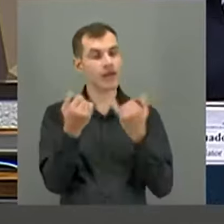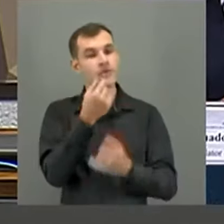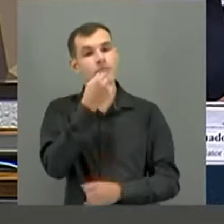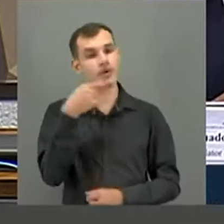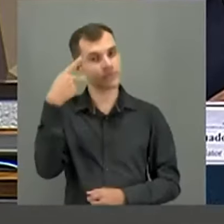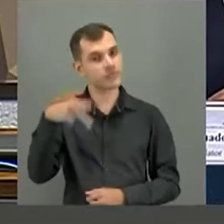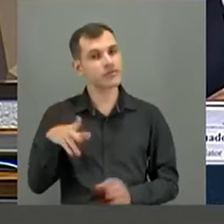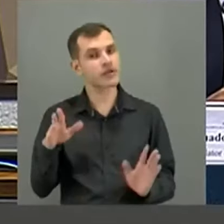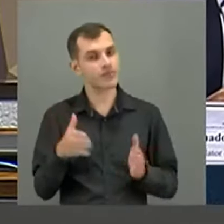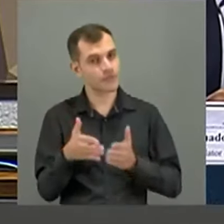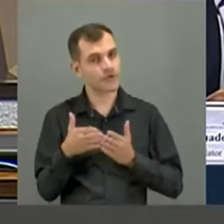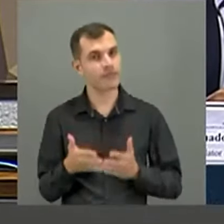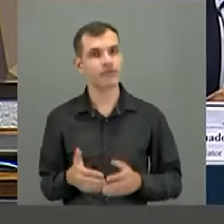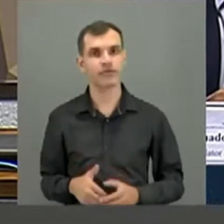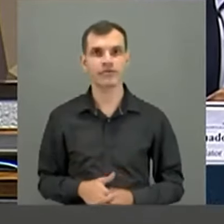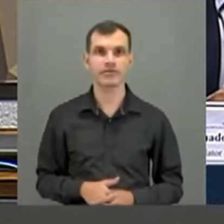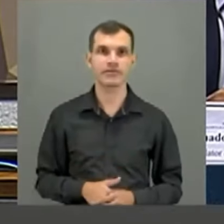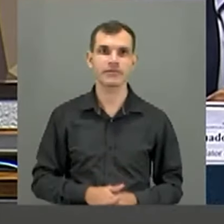Rubinho com certeza está assistindo.